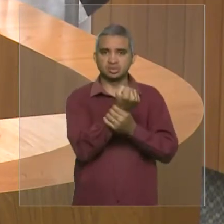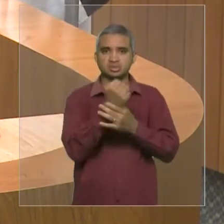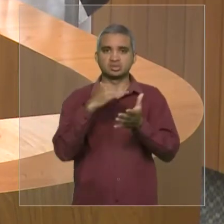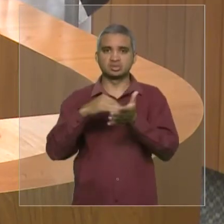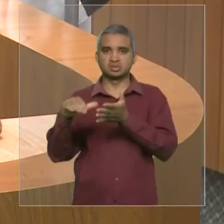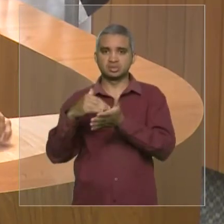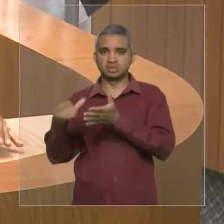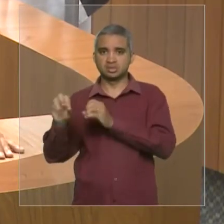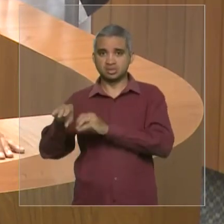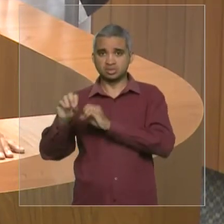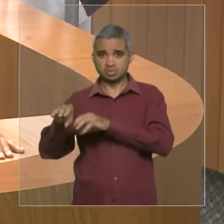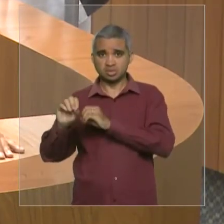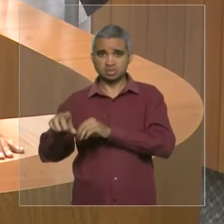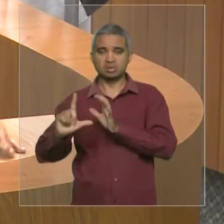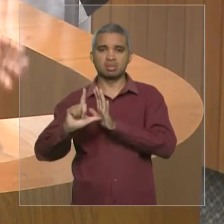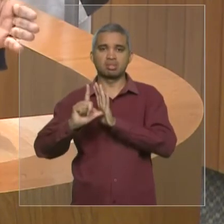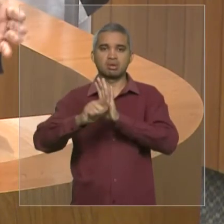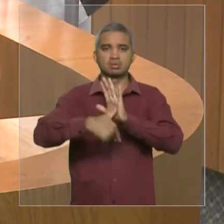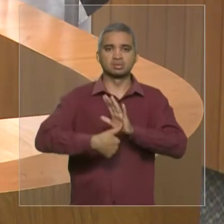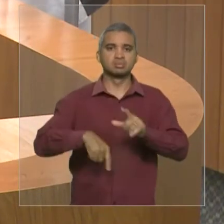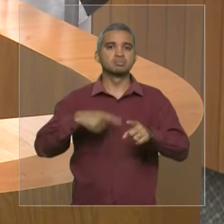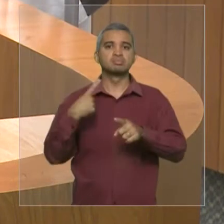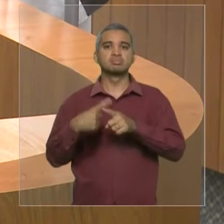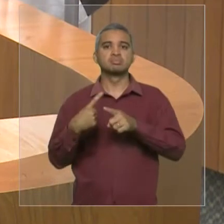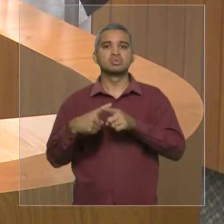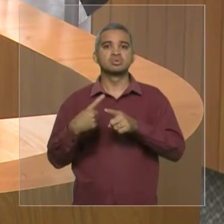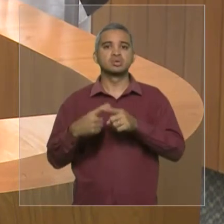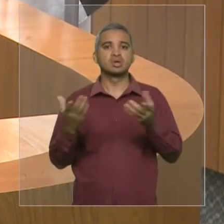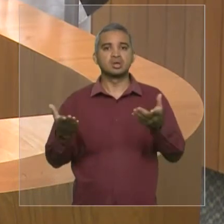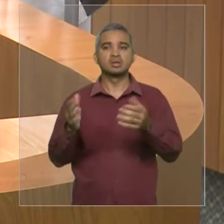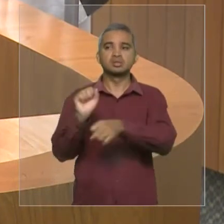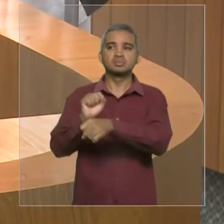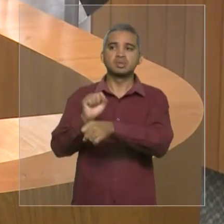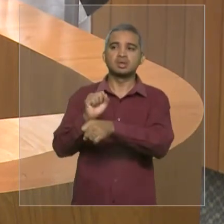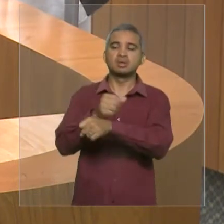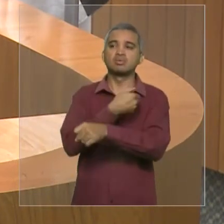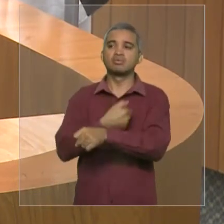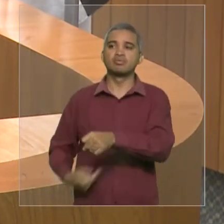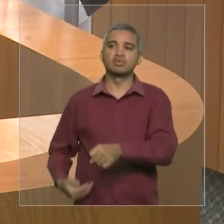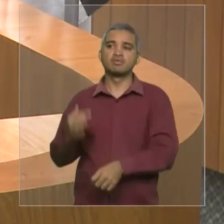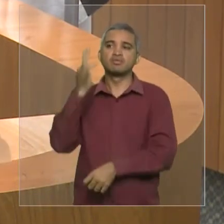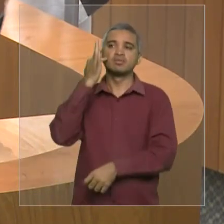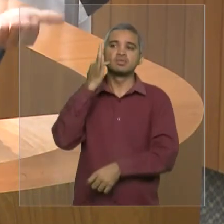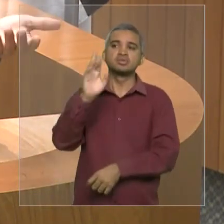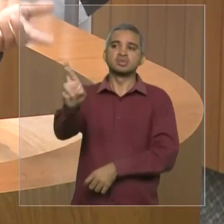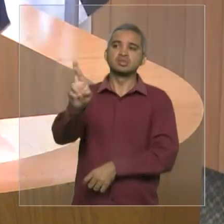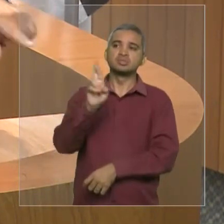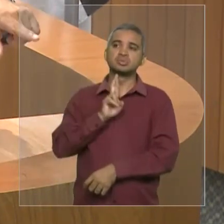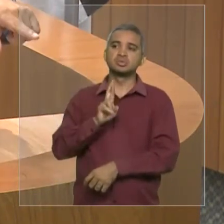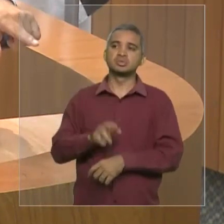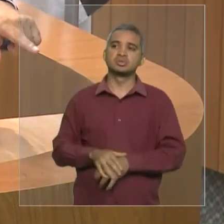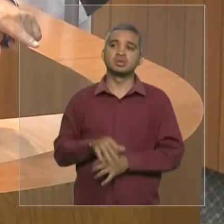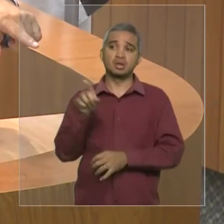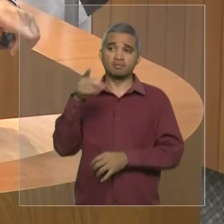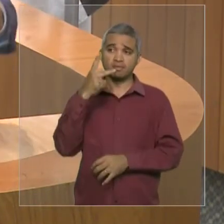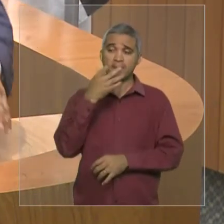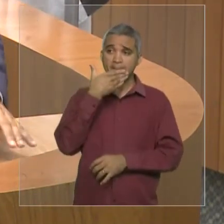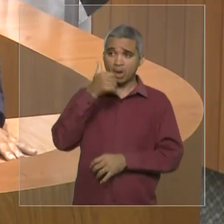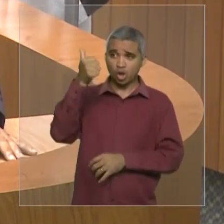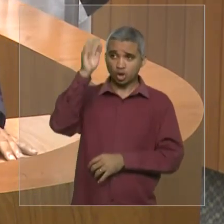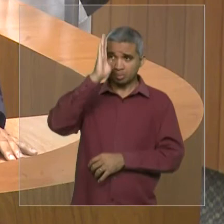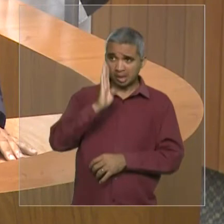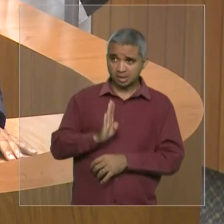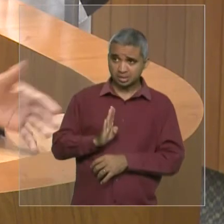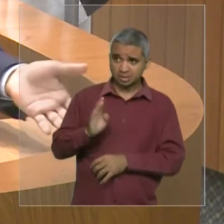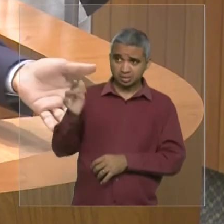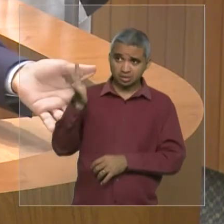Secretaria de Educação estão atrasados? Com a palavra, governador do Estado, governador que diz que é o melhor do Brasil. Eu acredito que seja